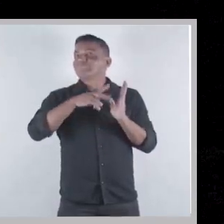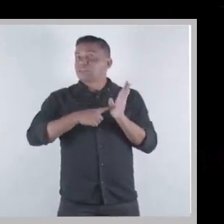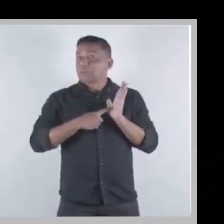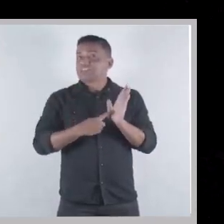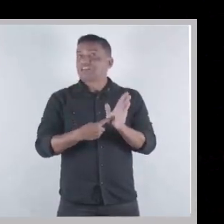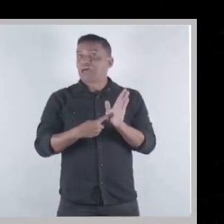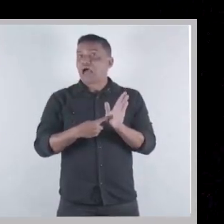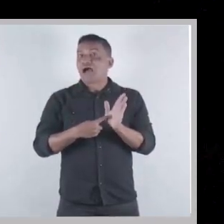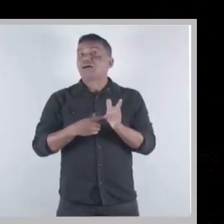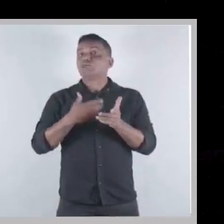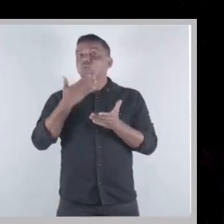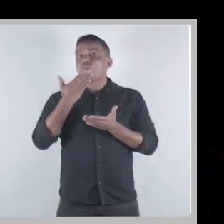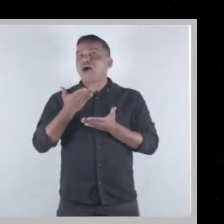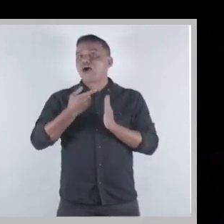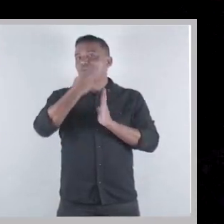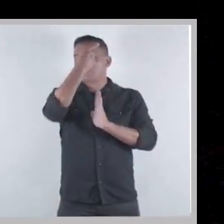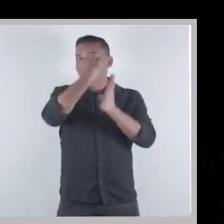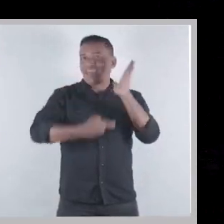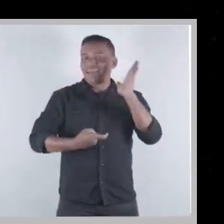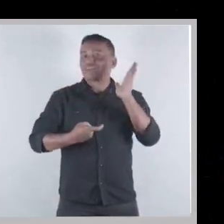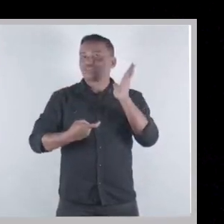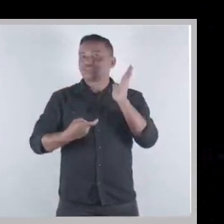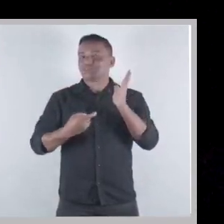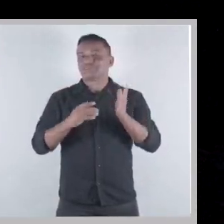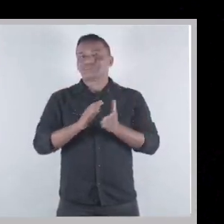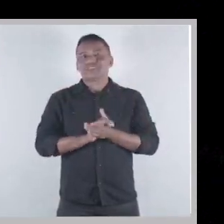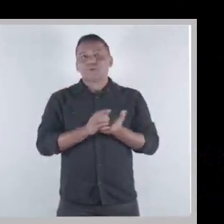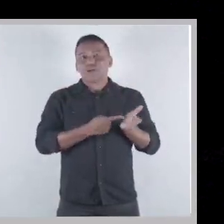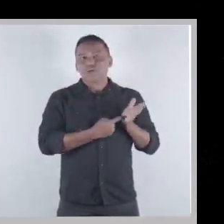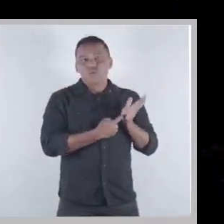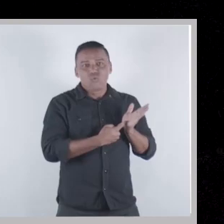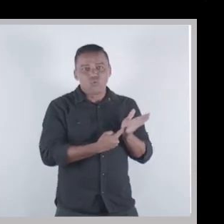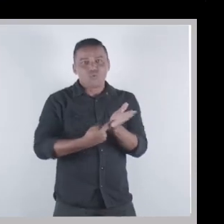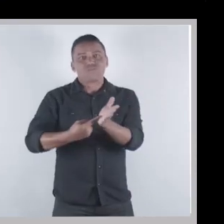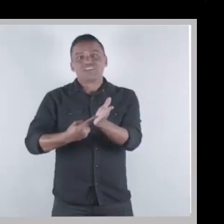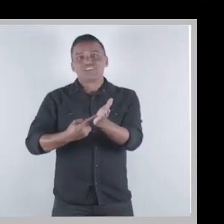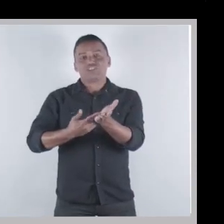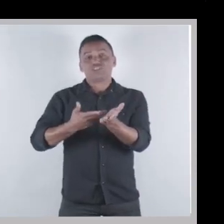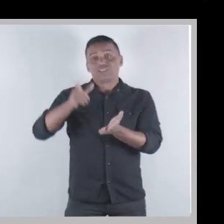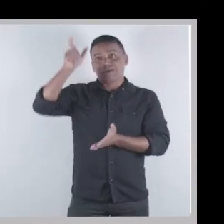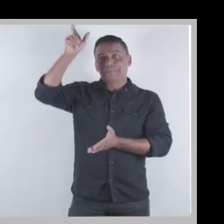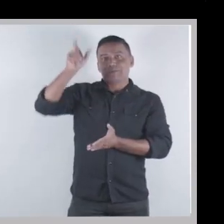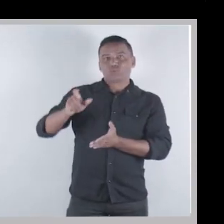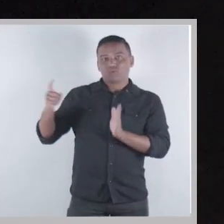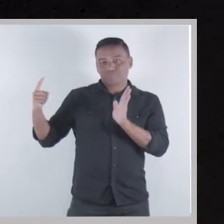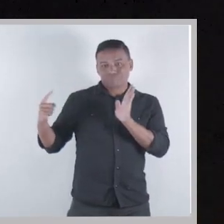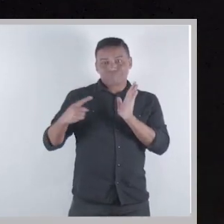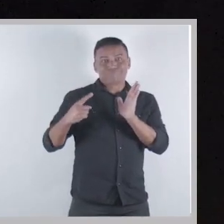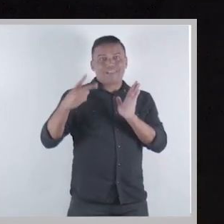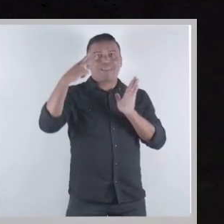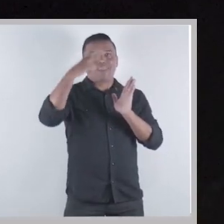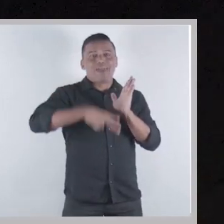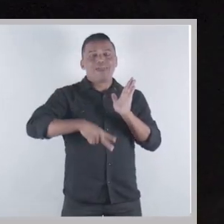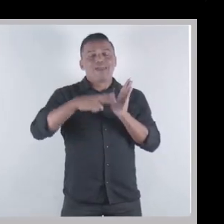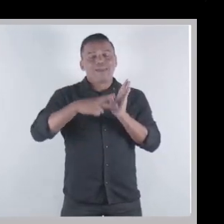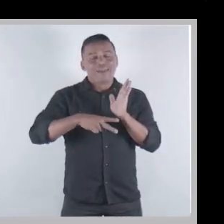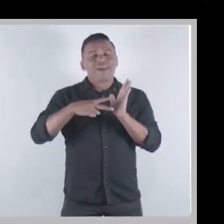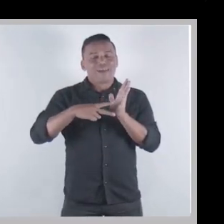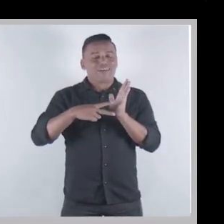a esse universo. O pôster, então, é um convite para que o interlocutor